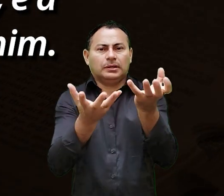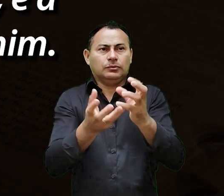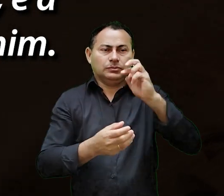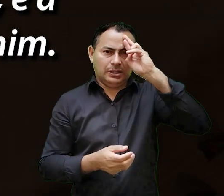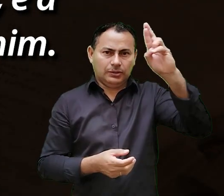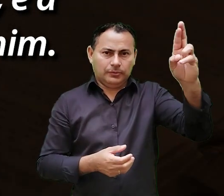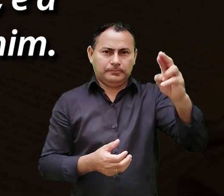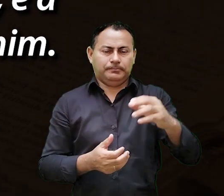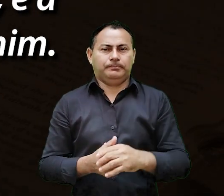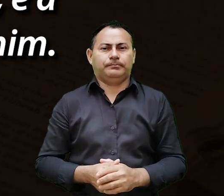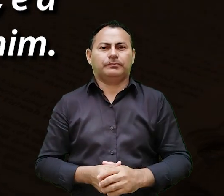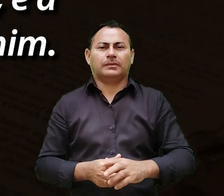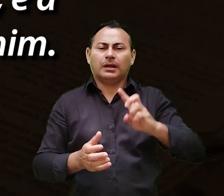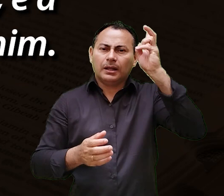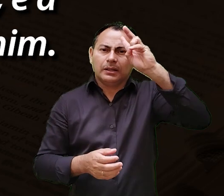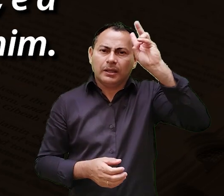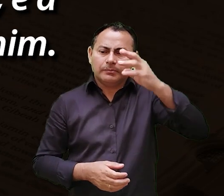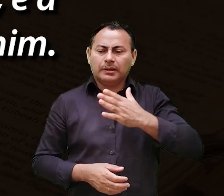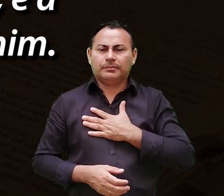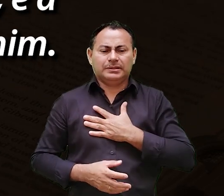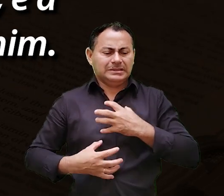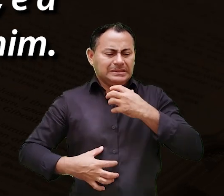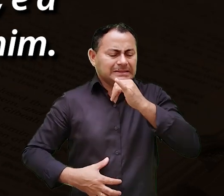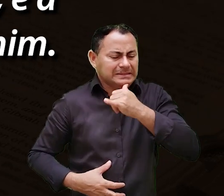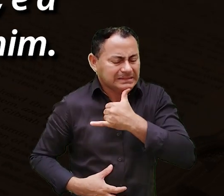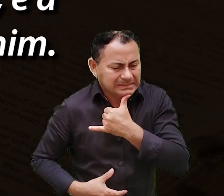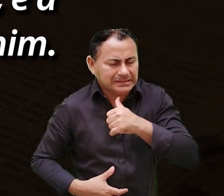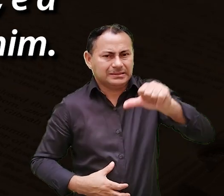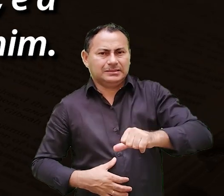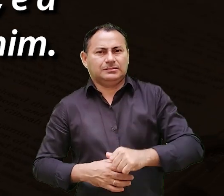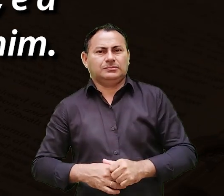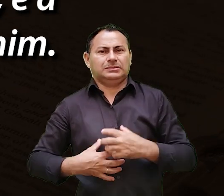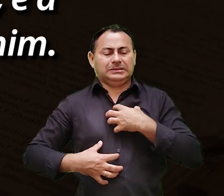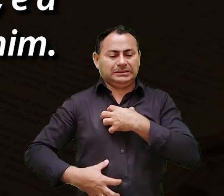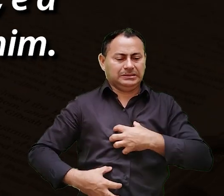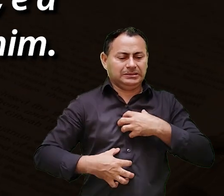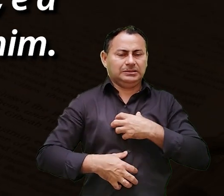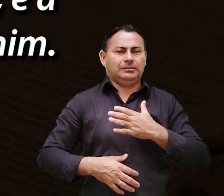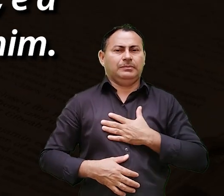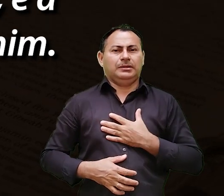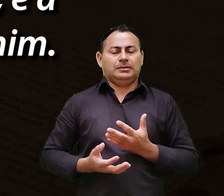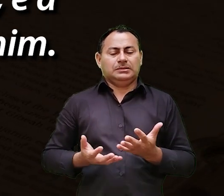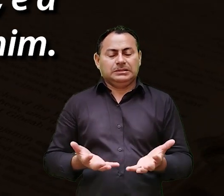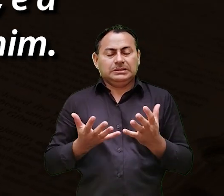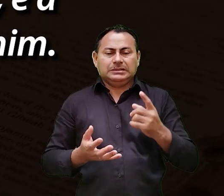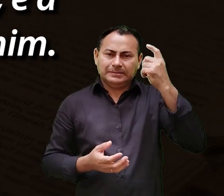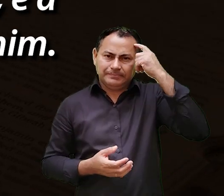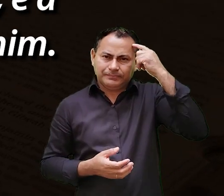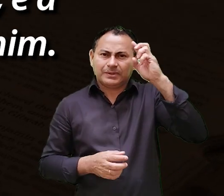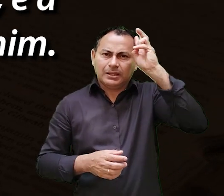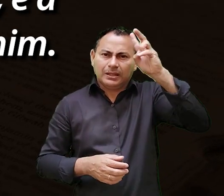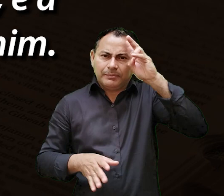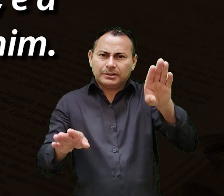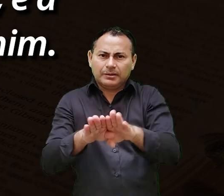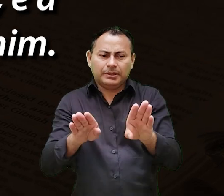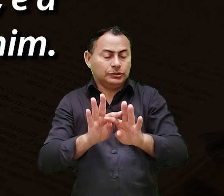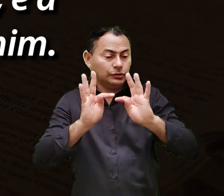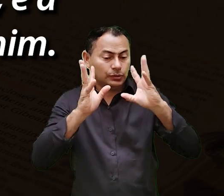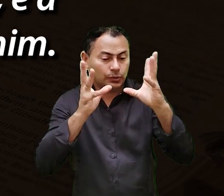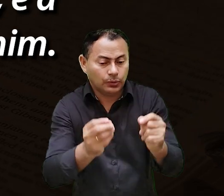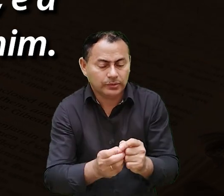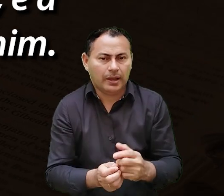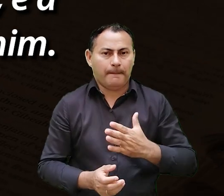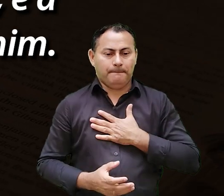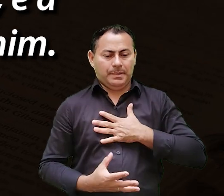que eu esperava do Senhor. Lembro-me da minha aflição e do meu delírio, da minha amargura e do meu pesar. Lembro-me bem